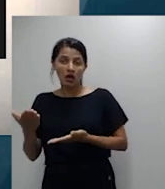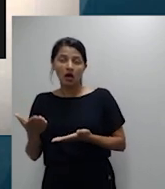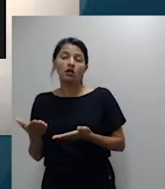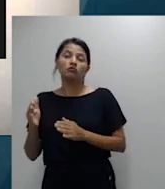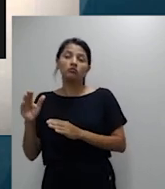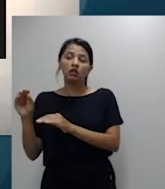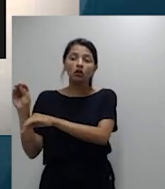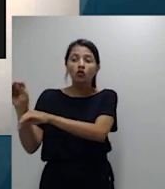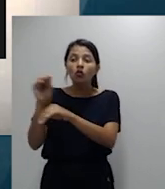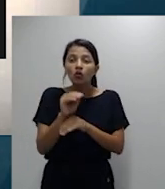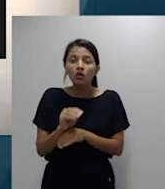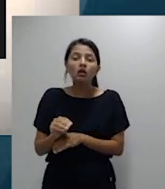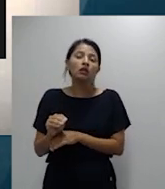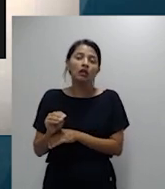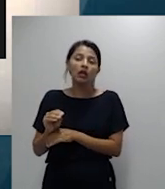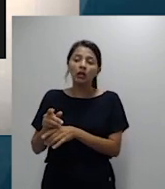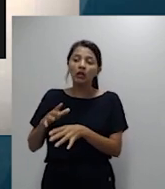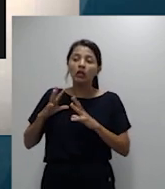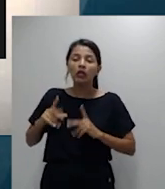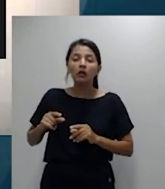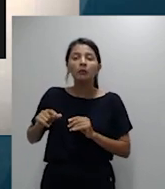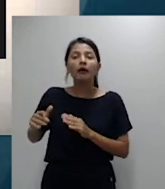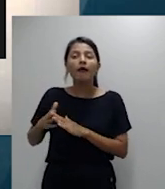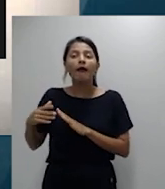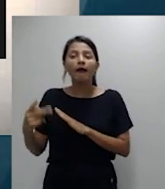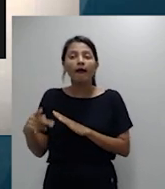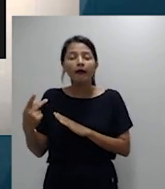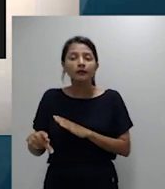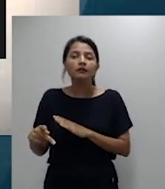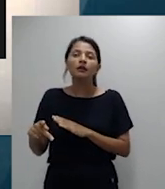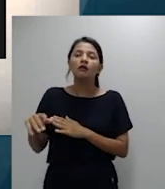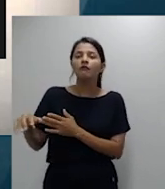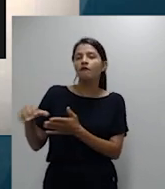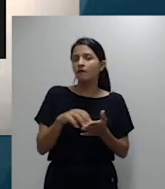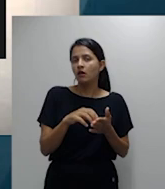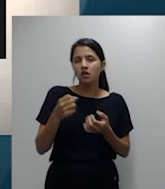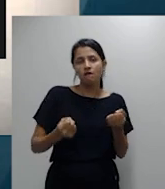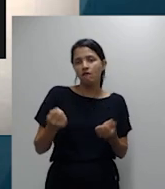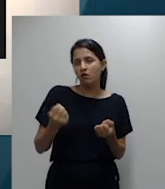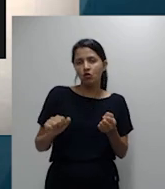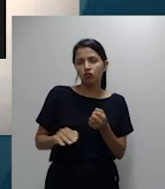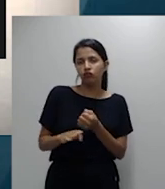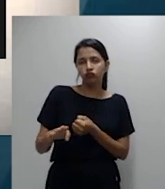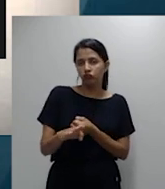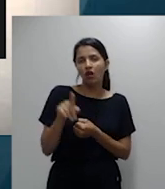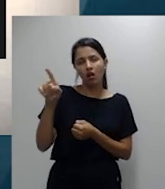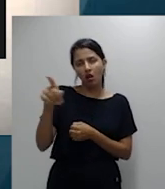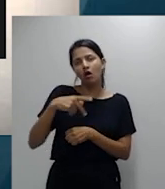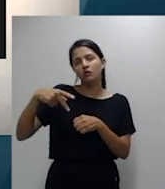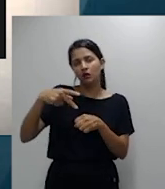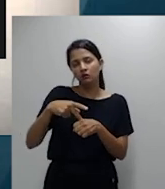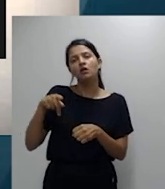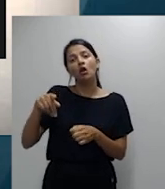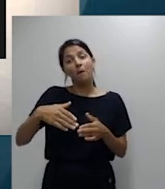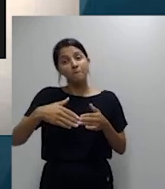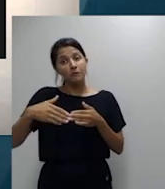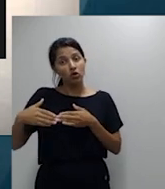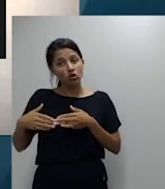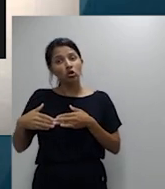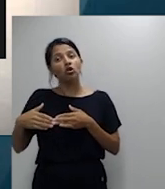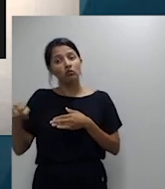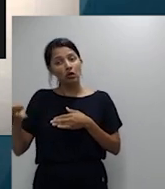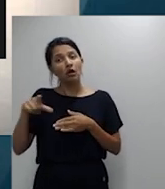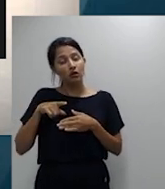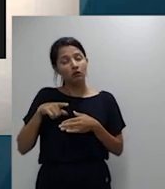razão orbitar a atenção e ao salvador houve solicitação download Parabéns